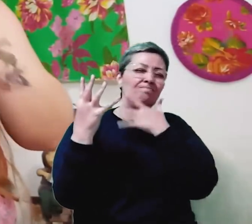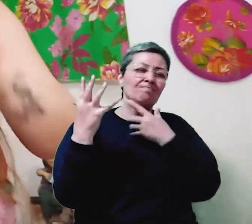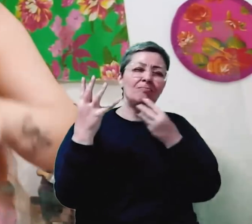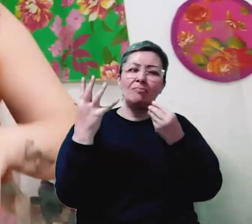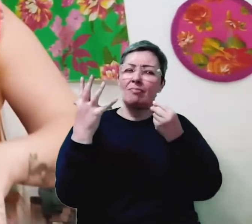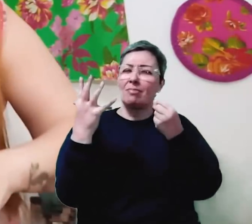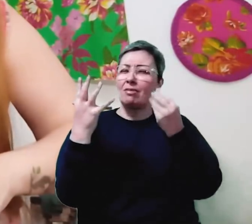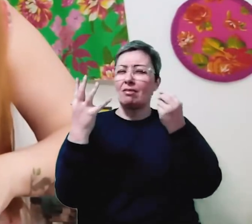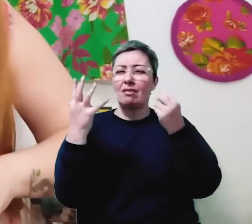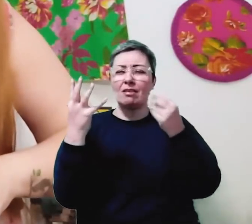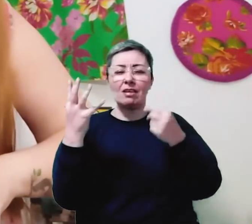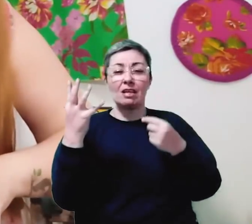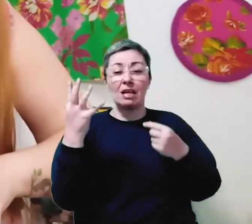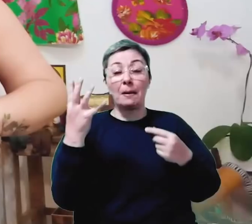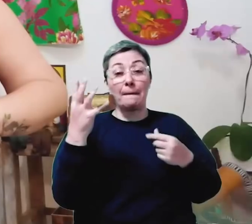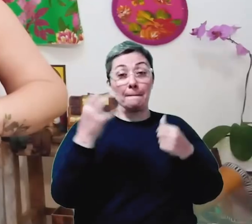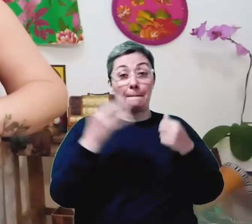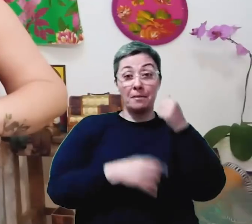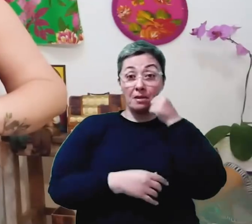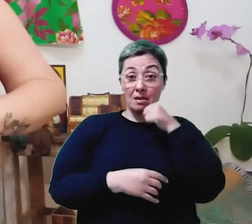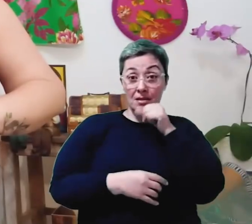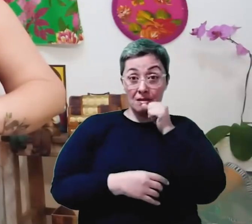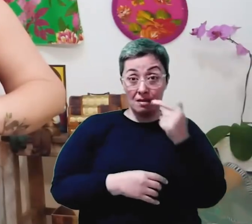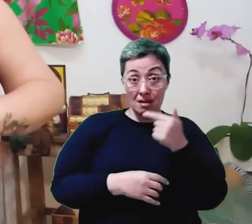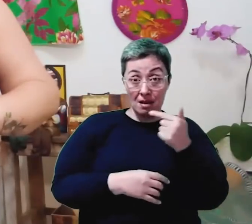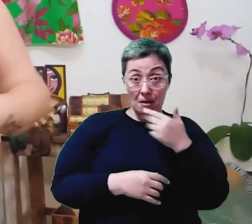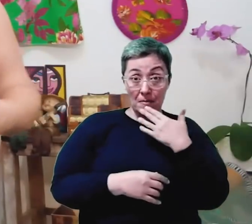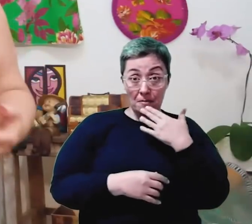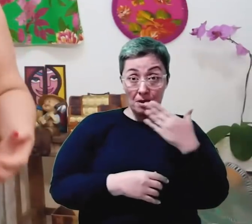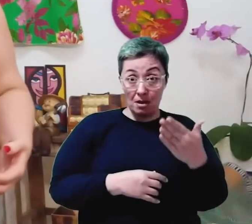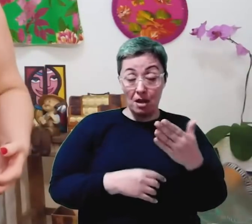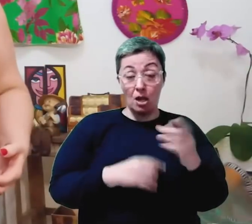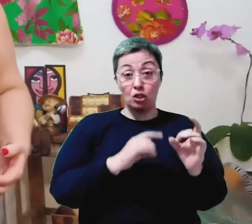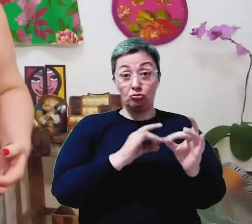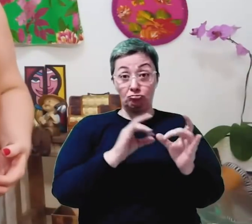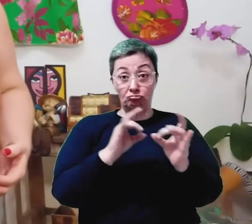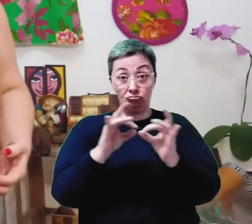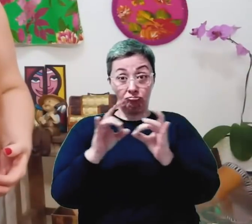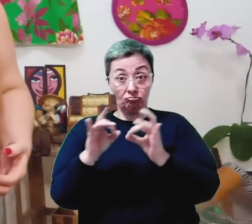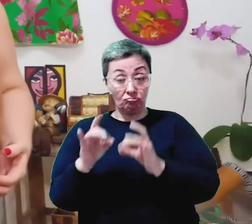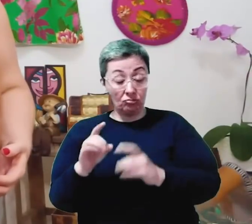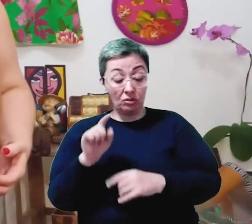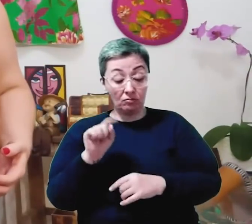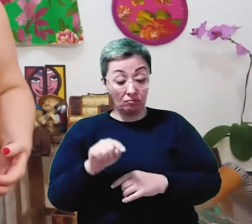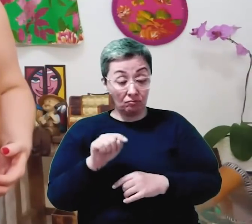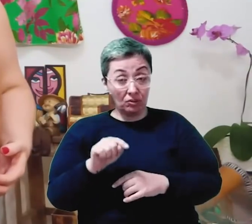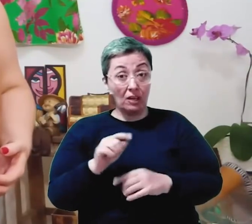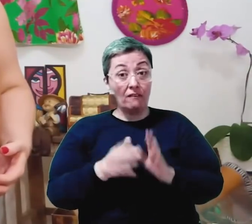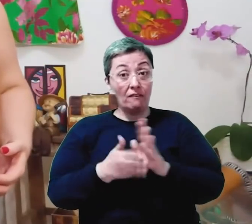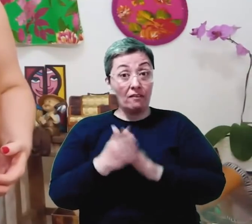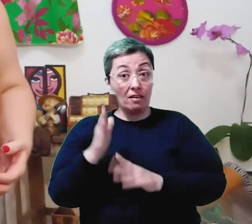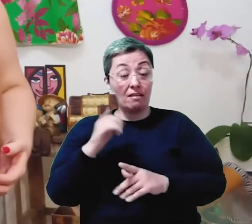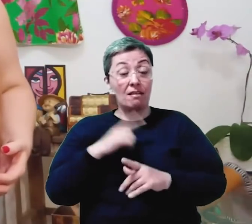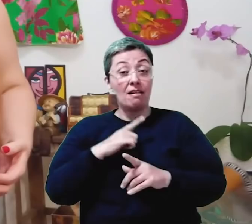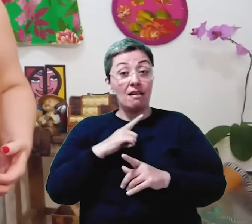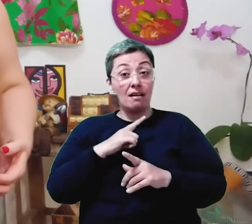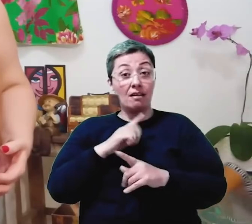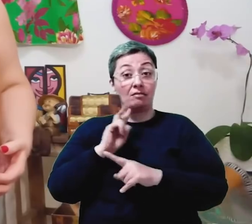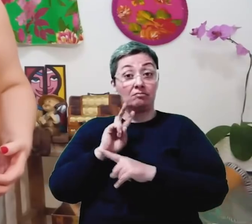saborosíssimos. E a madrasta então pedia para a menina que todos os dias fosse